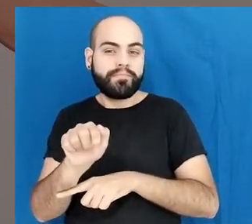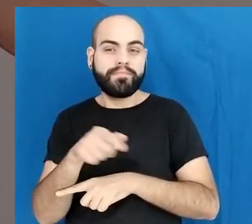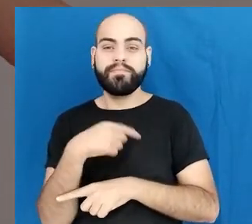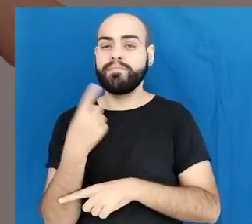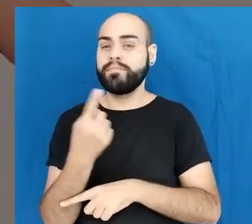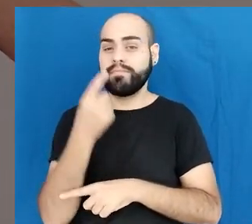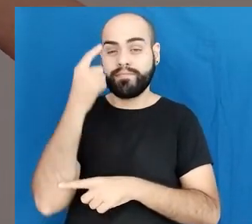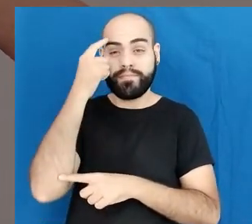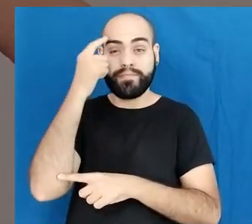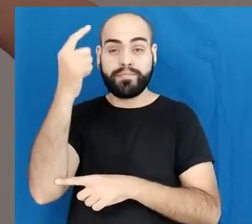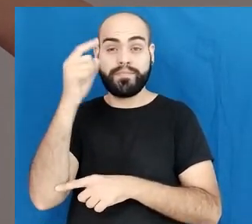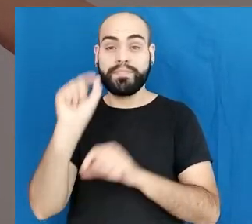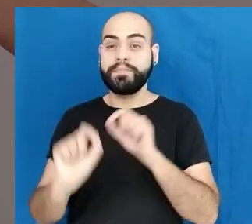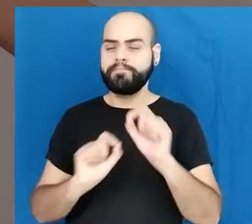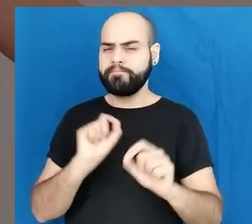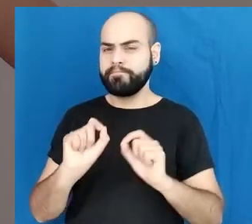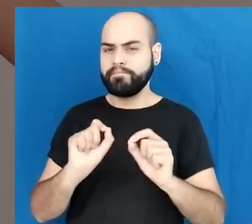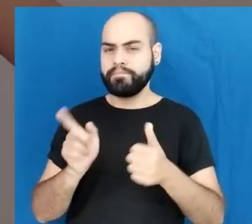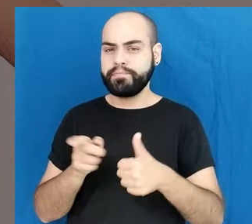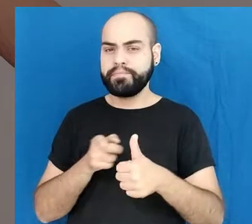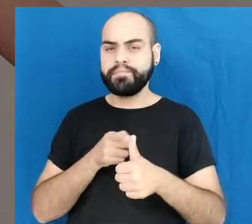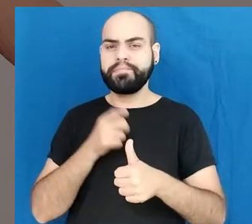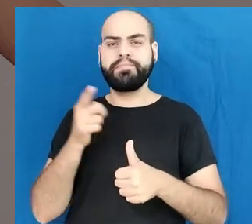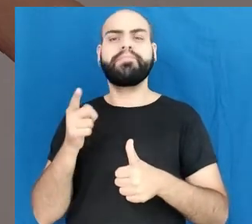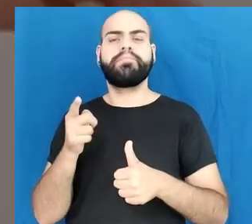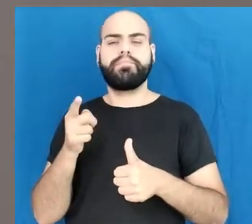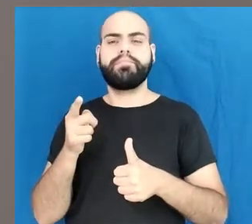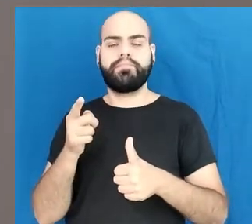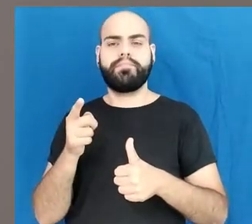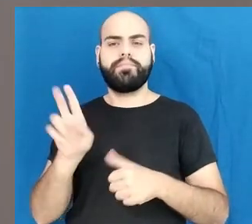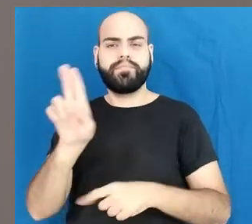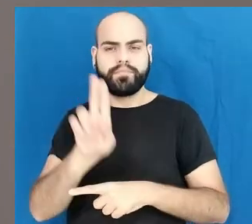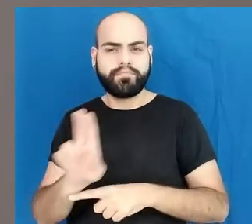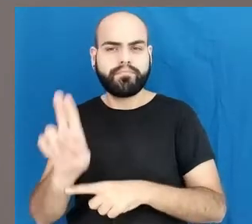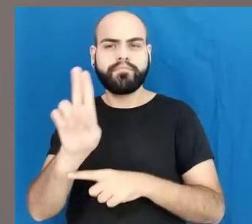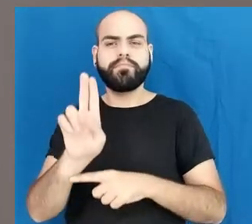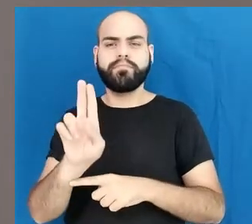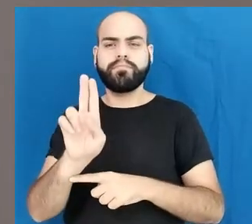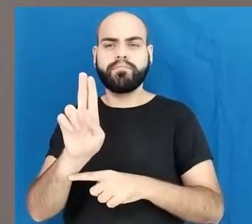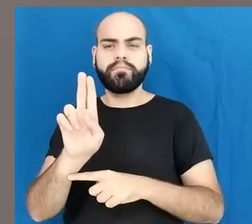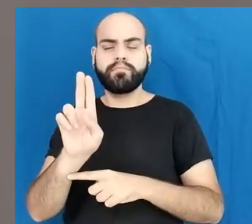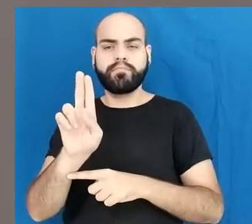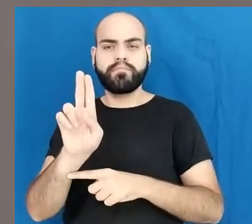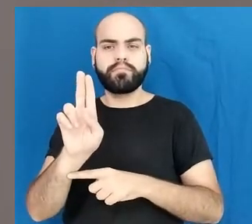destino. E a gente pensou exatamente, primeiro, que